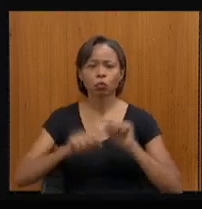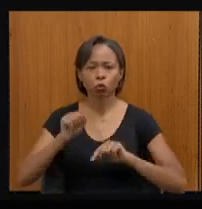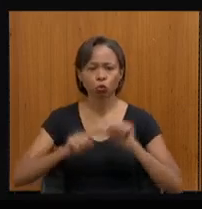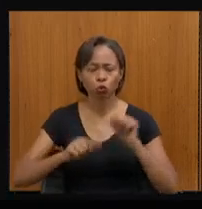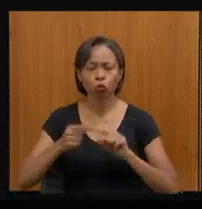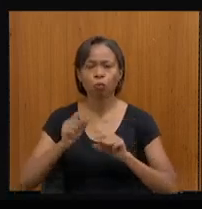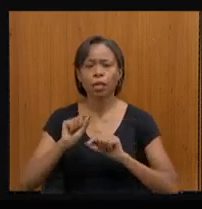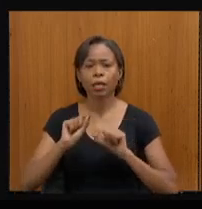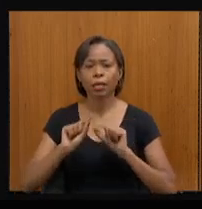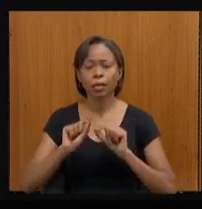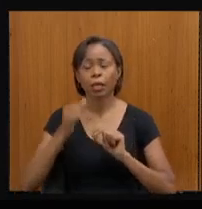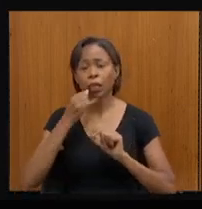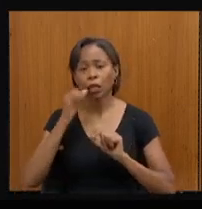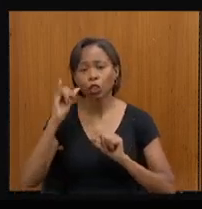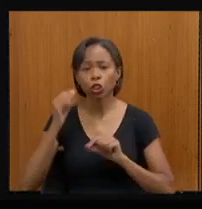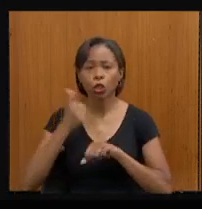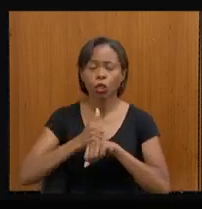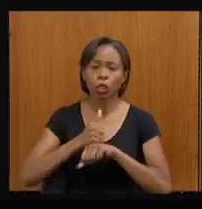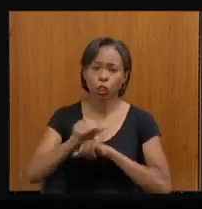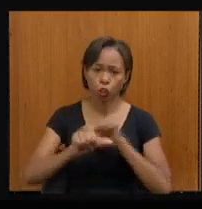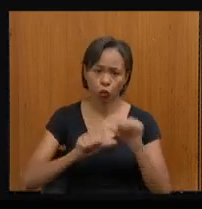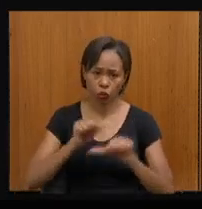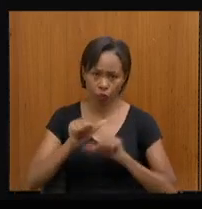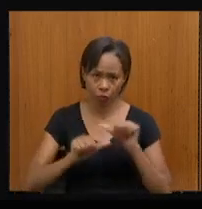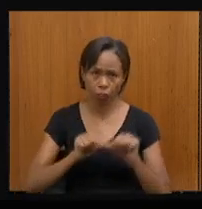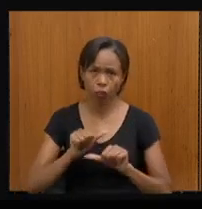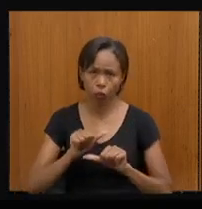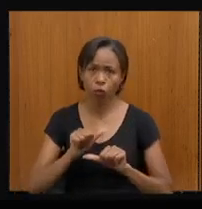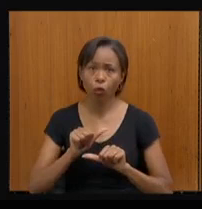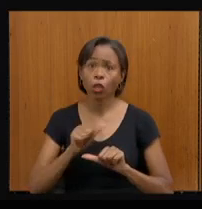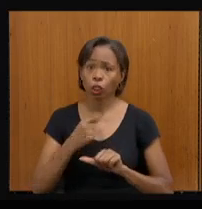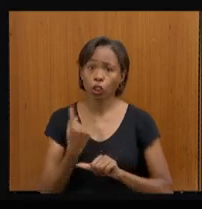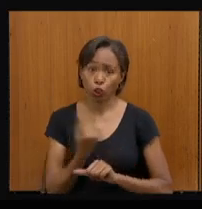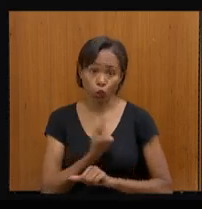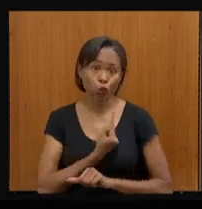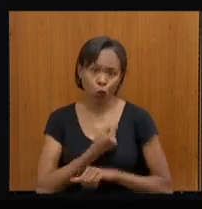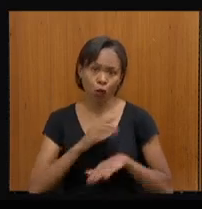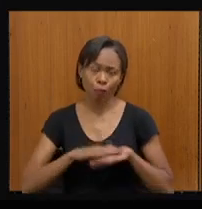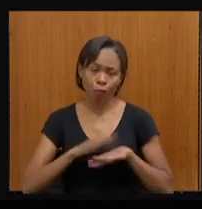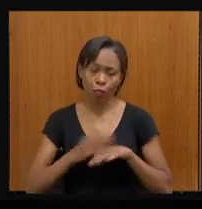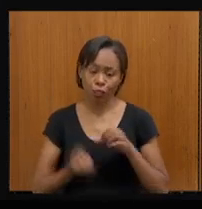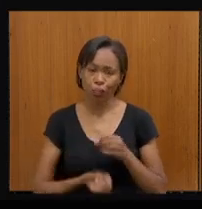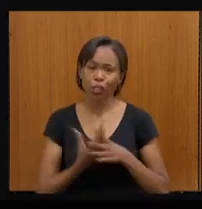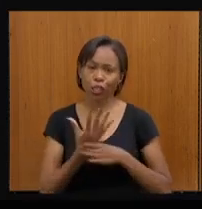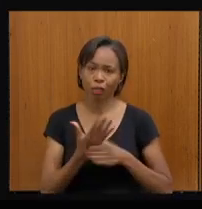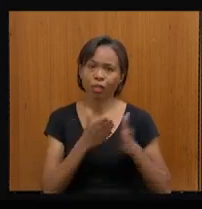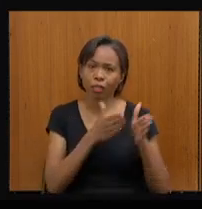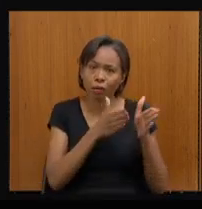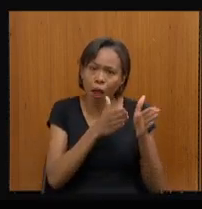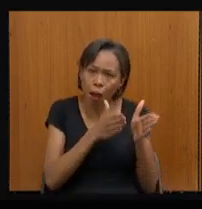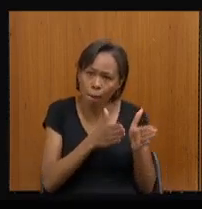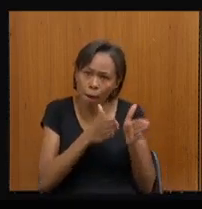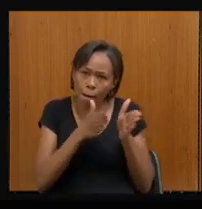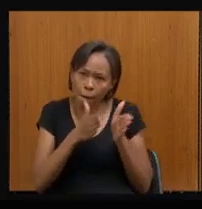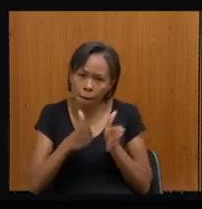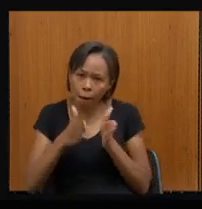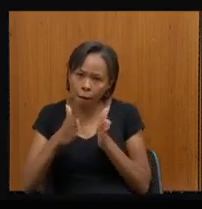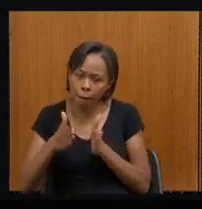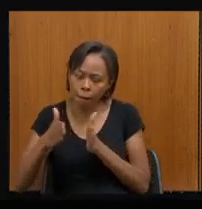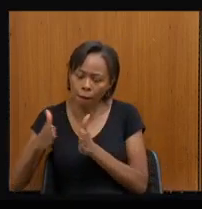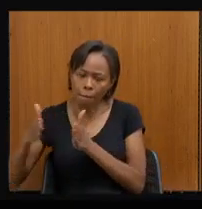né energia Green que é chamado e nós somos criamos numa divisão de